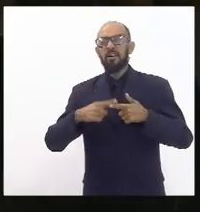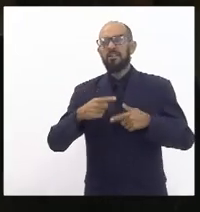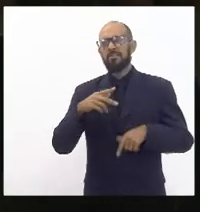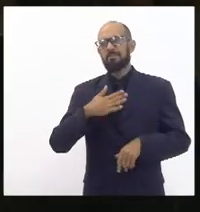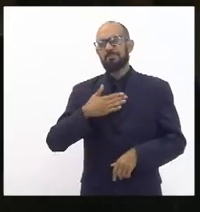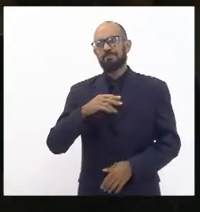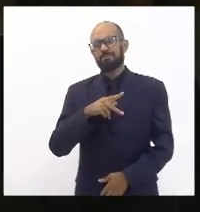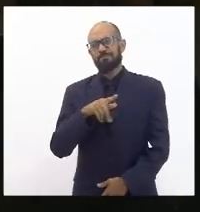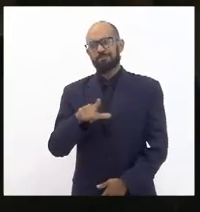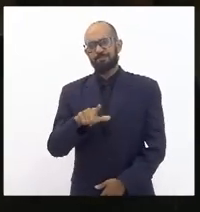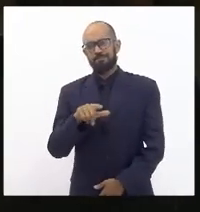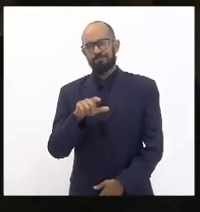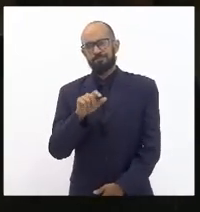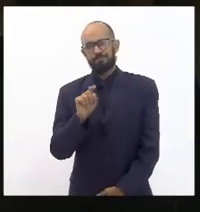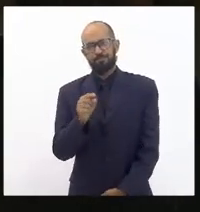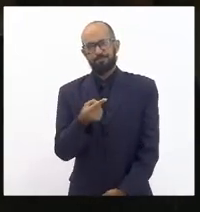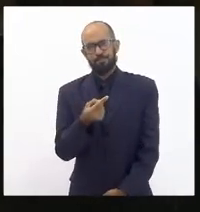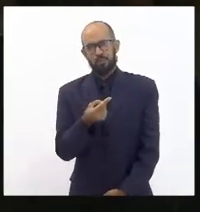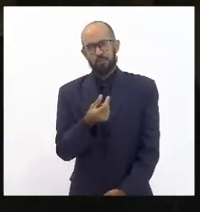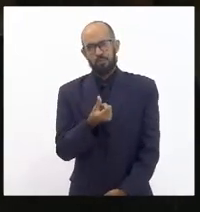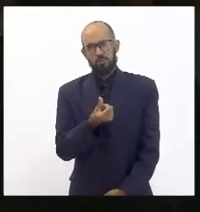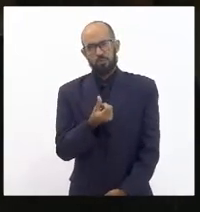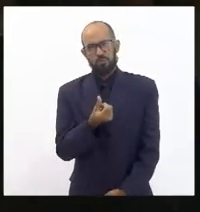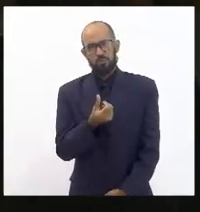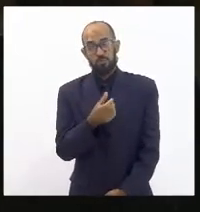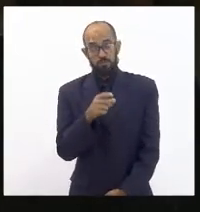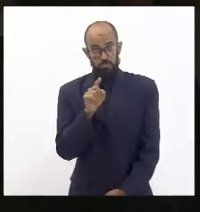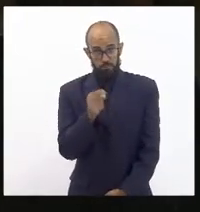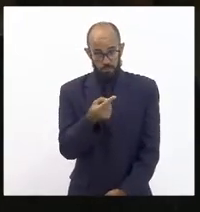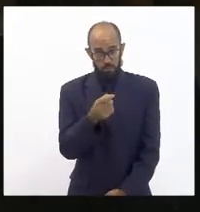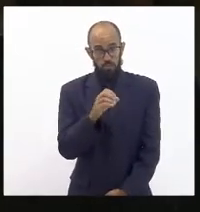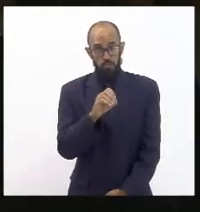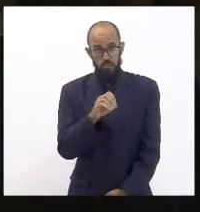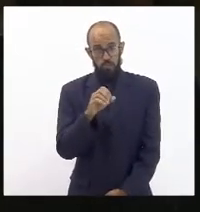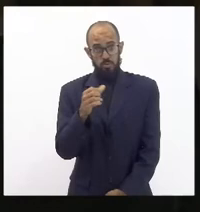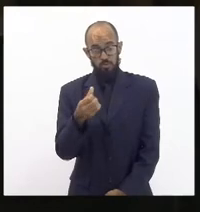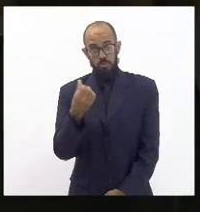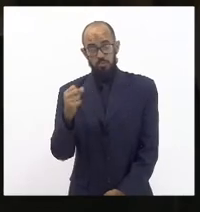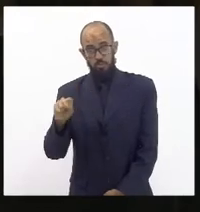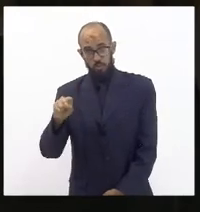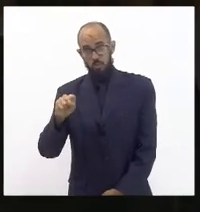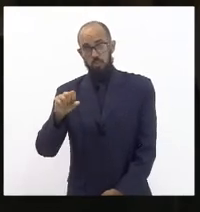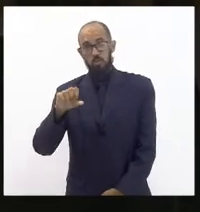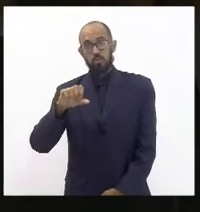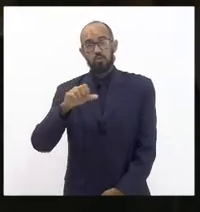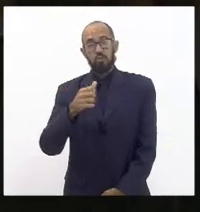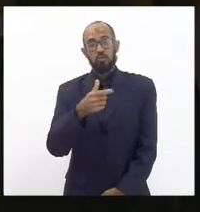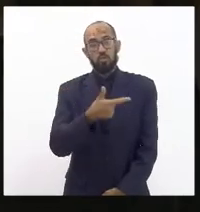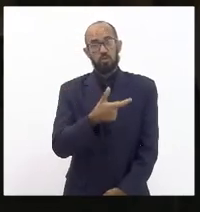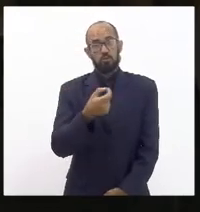projeto de lei nº 1068 de 2019 foi aprovado é um projeto autorizativo